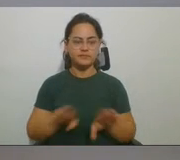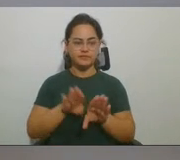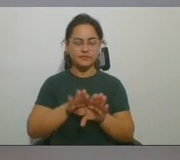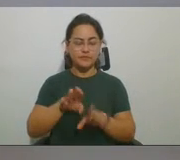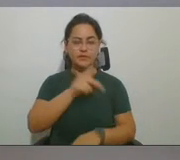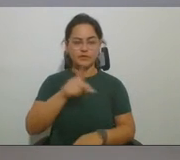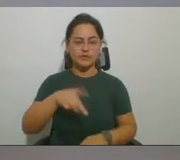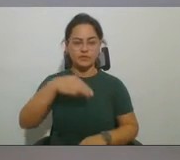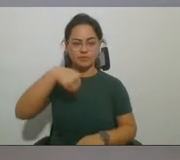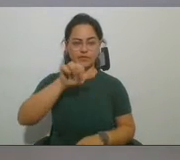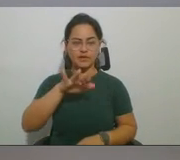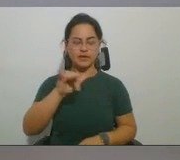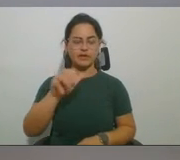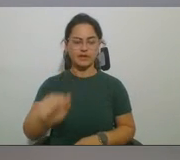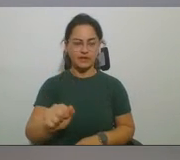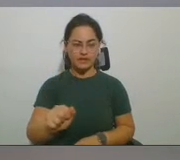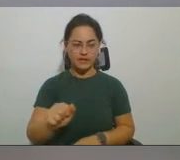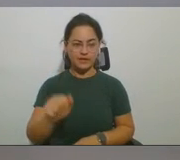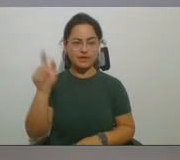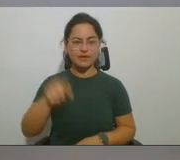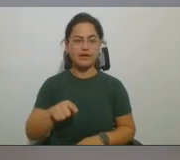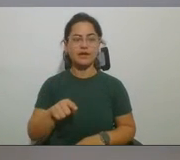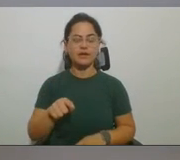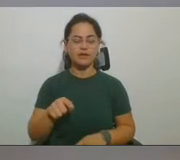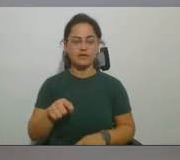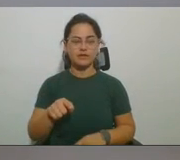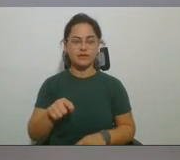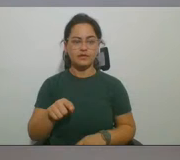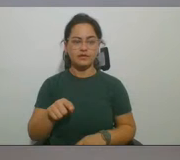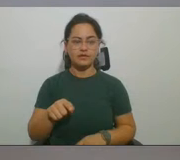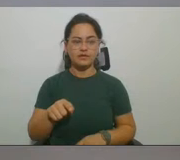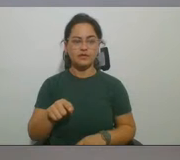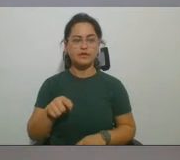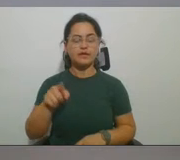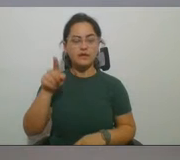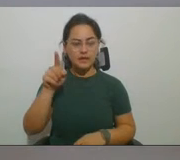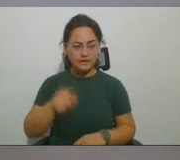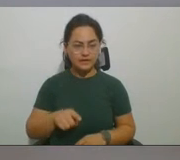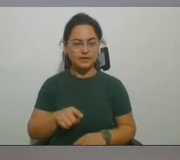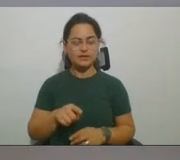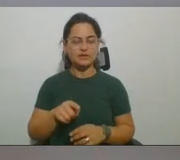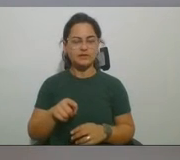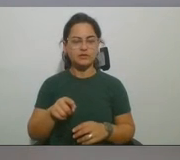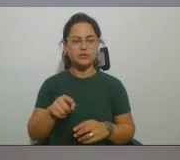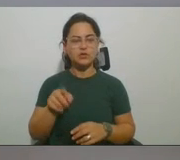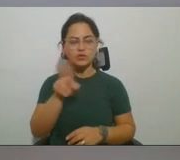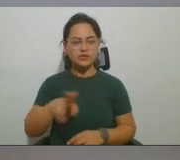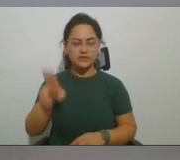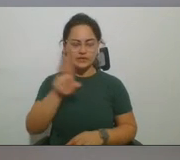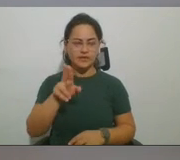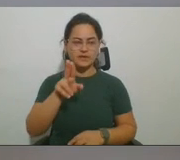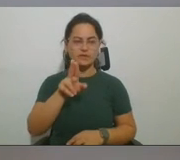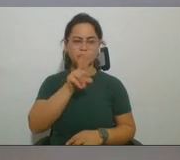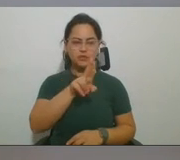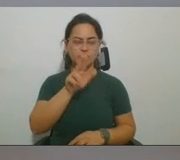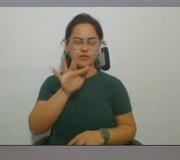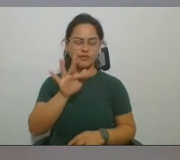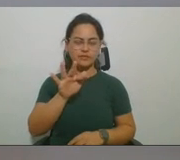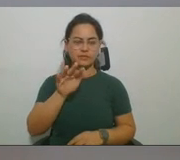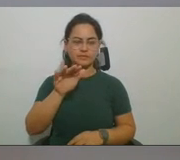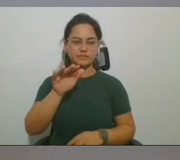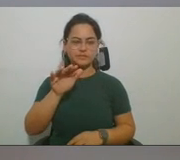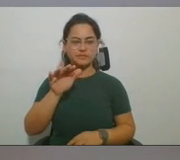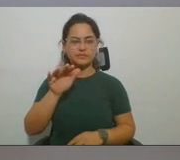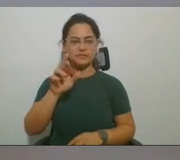Catarina Chitolina Zanini, da Universidade Federal de Santa Maria, e pelo professor doutor Pablo Sebastiano Gomes,